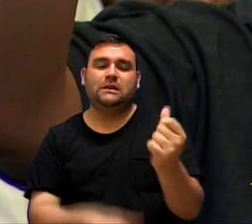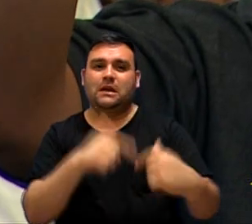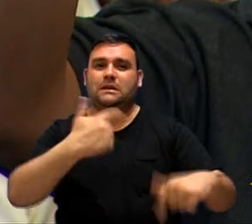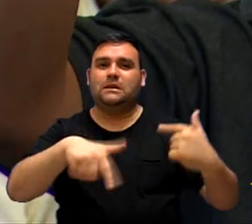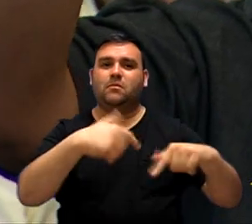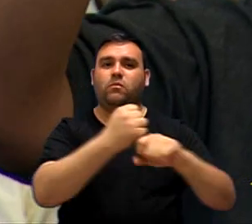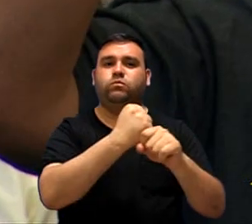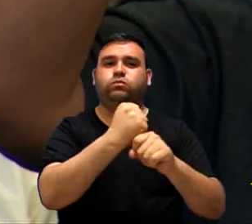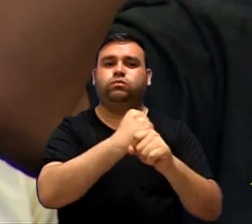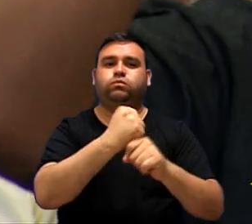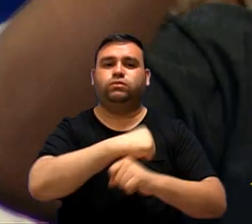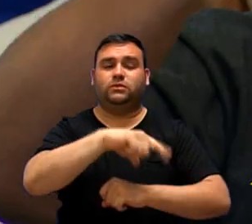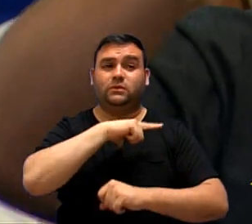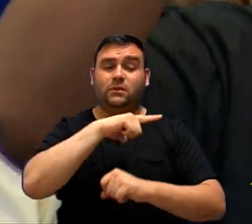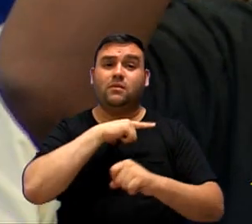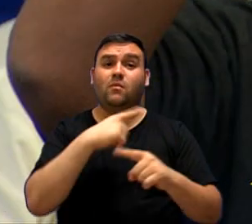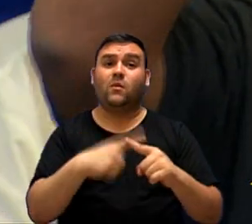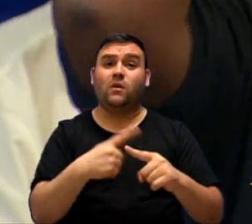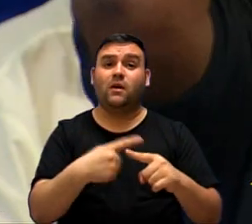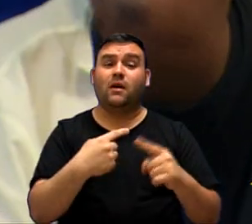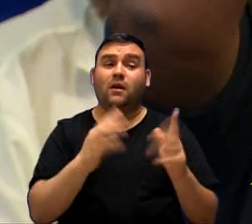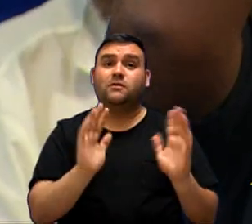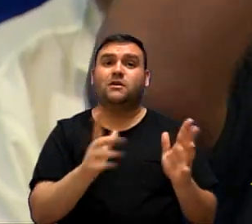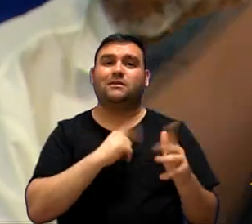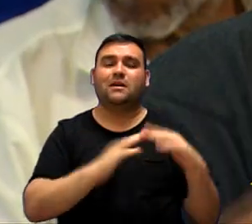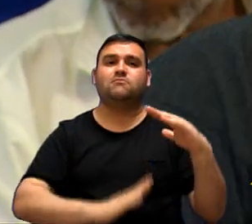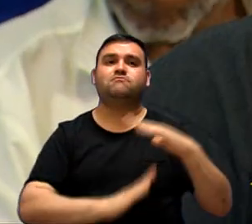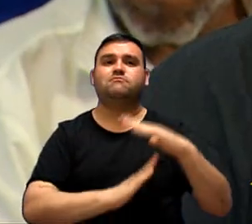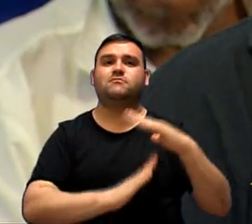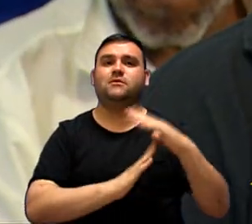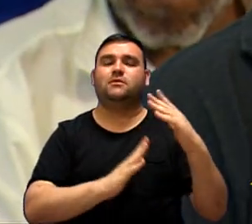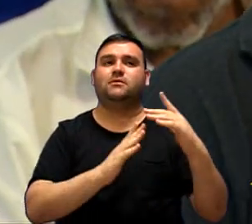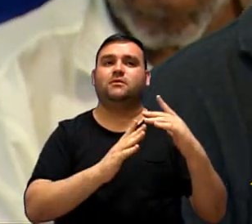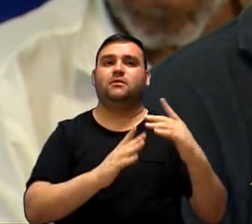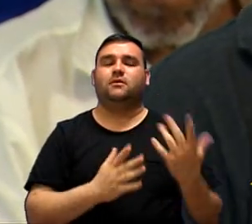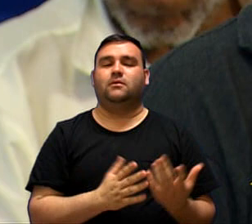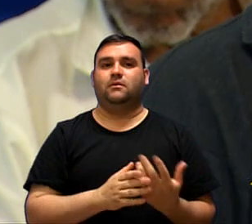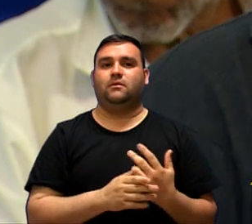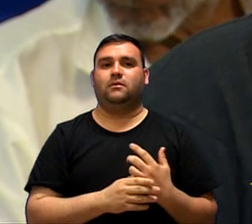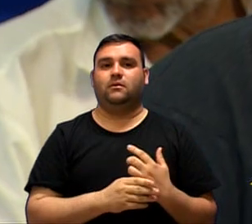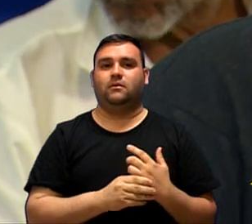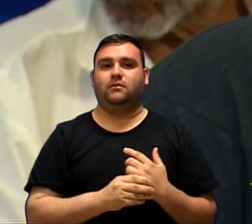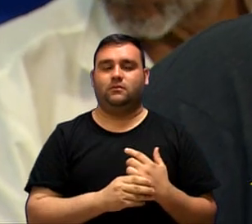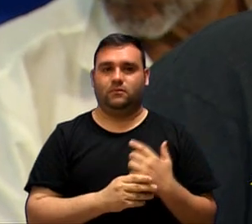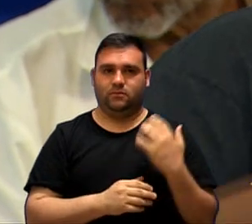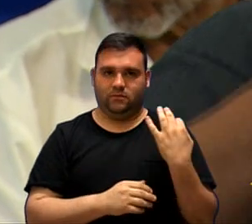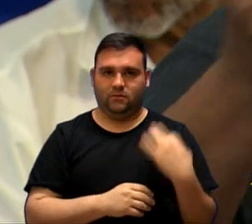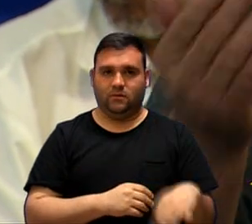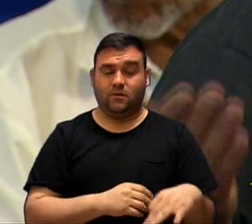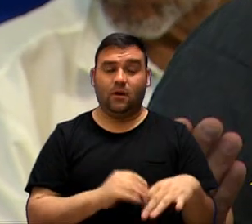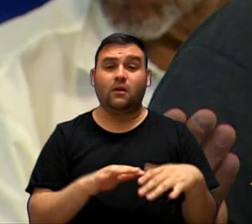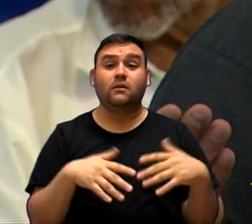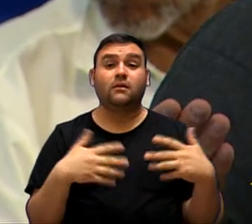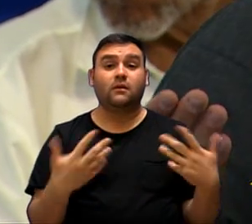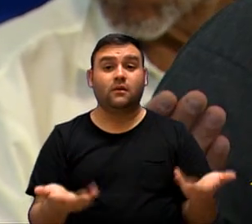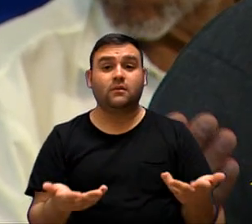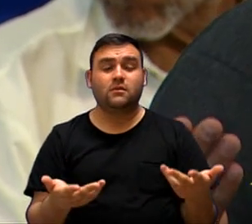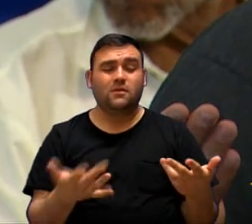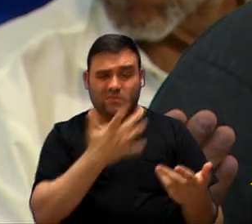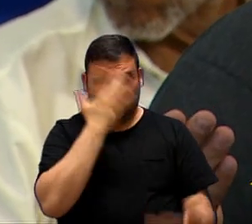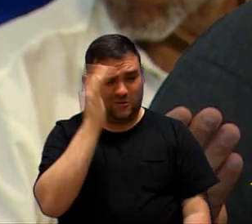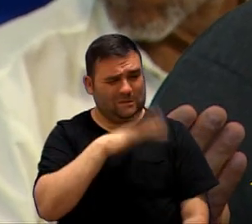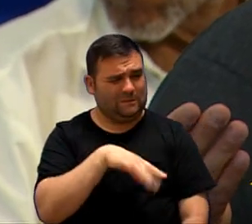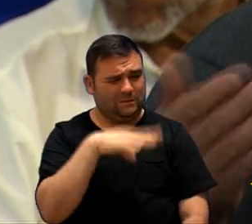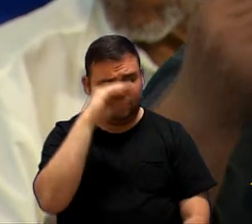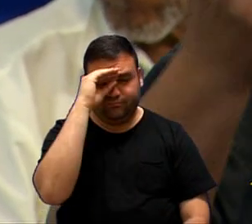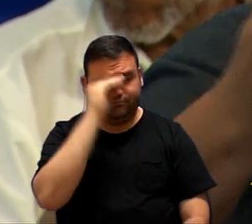carreira que já atingiram o teto do plano de carreira. Tá certo? E aí se